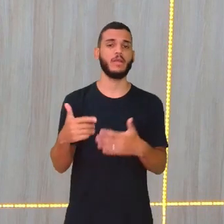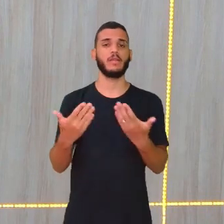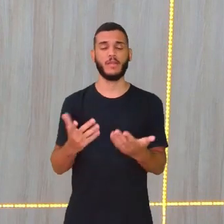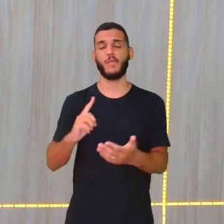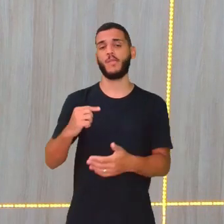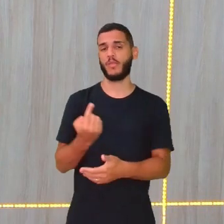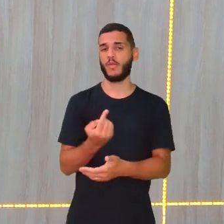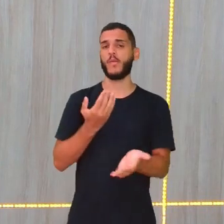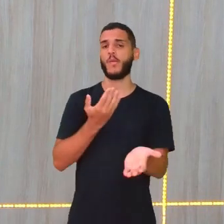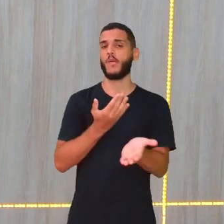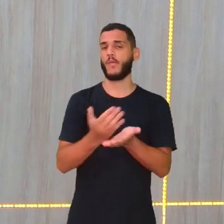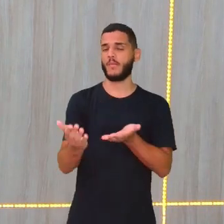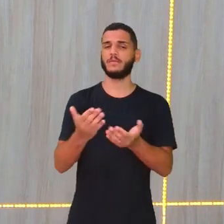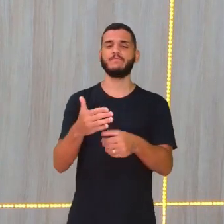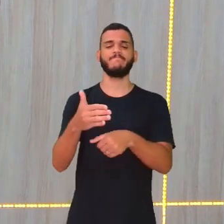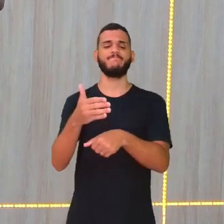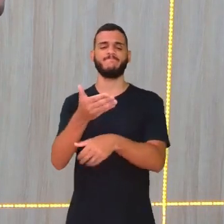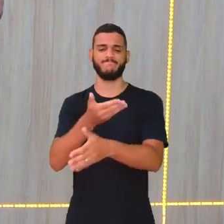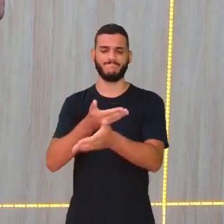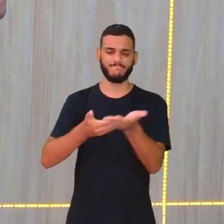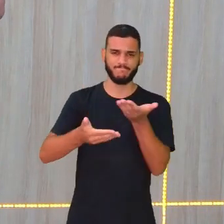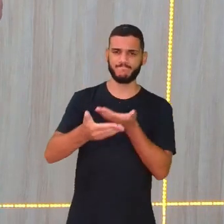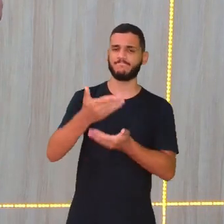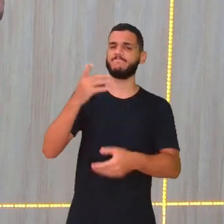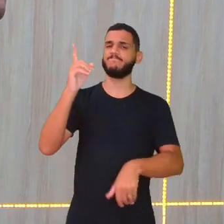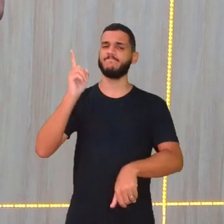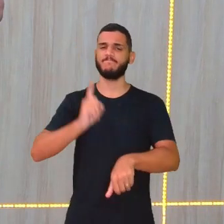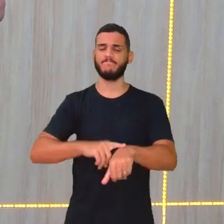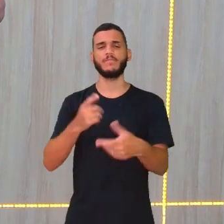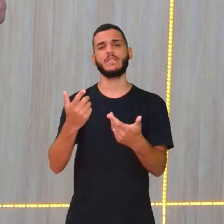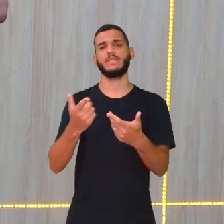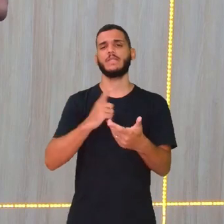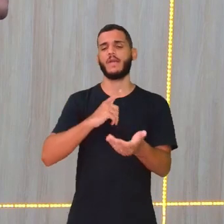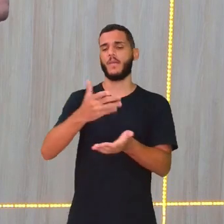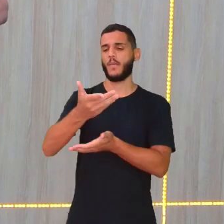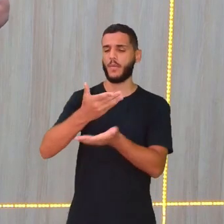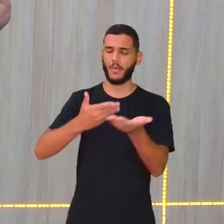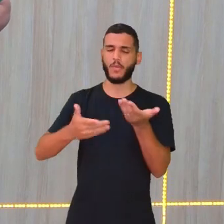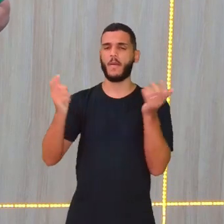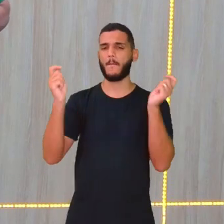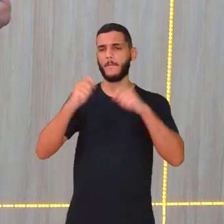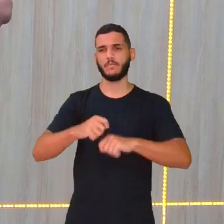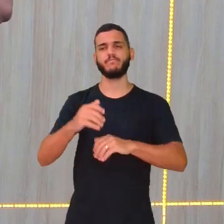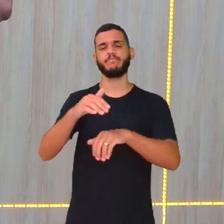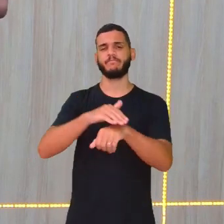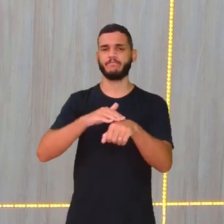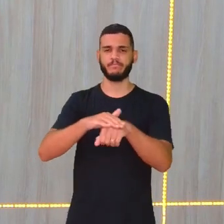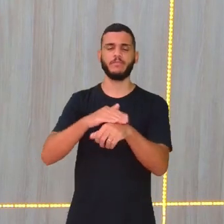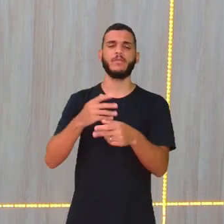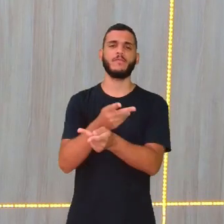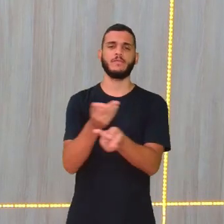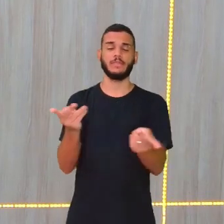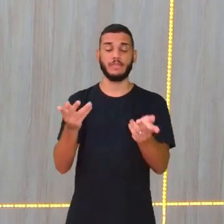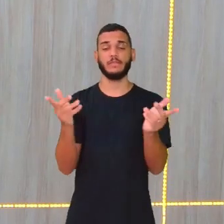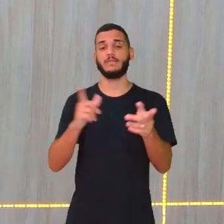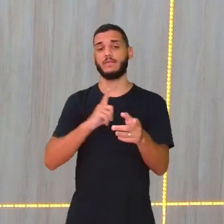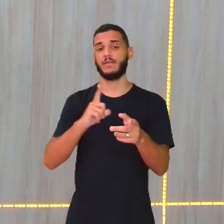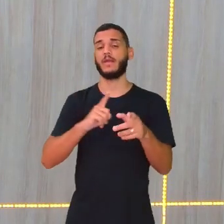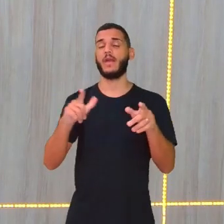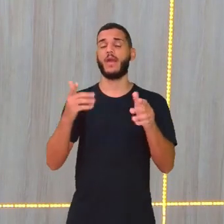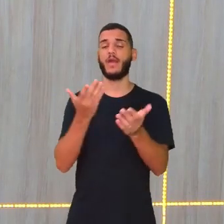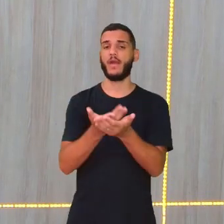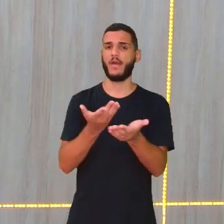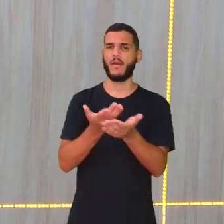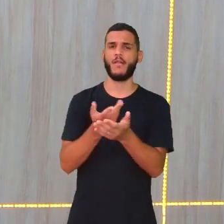realmente conversar, né, em tempo real, dialogando, eu podendo falar aqui da nossa aula e vocês